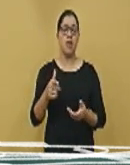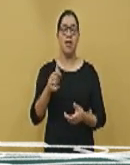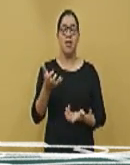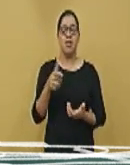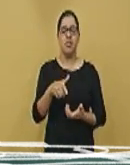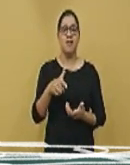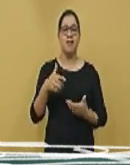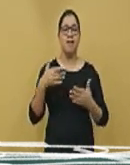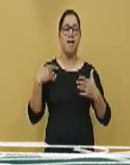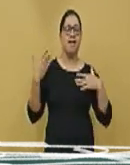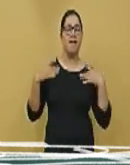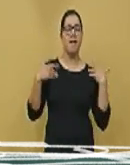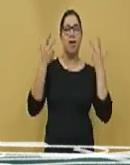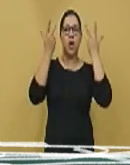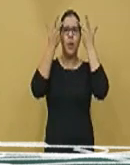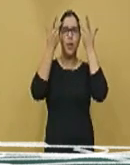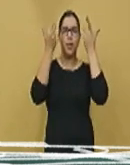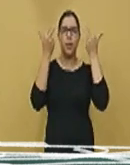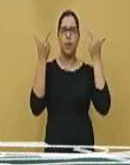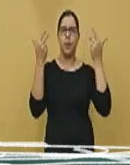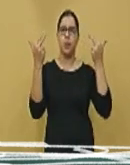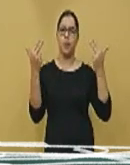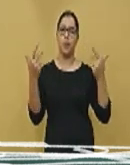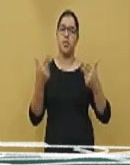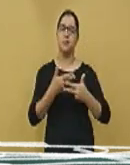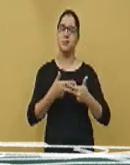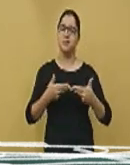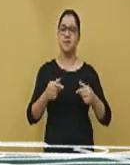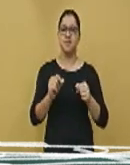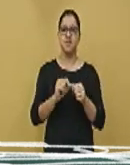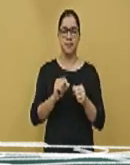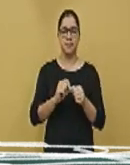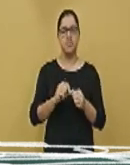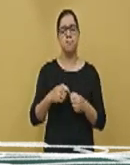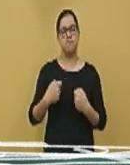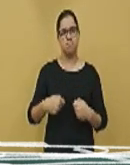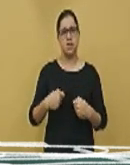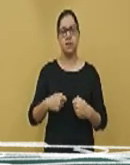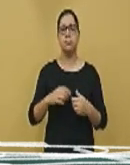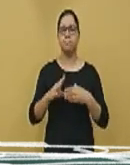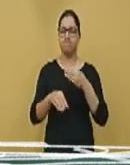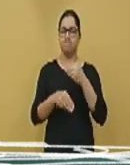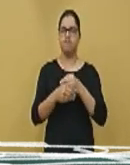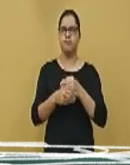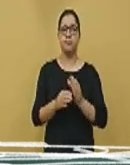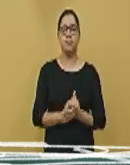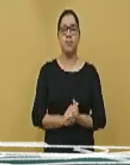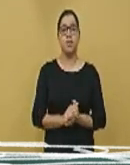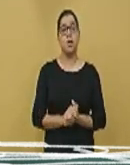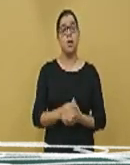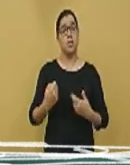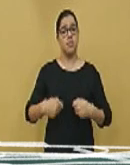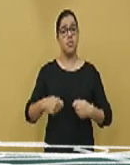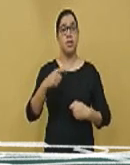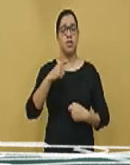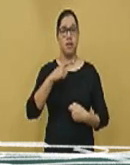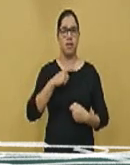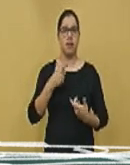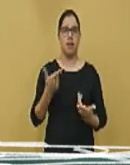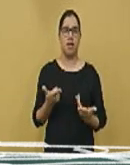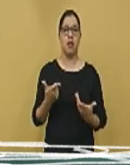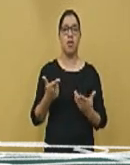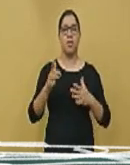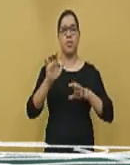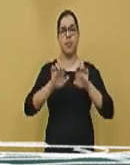né? Então, um lugar onde a gente possa ter uma empresa que, infelizmente, tenha que ser multifuncional. Ela tem que